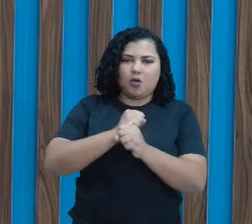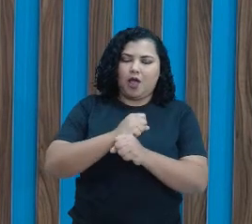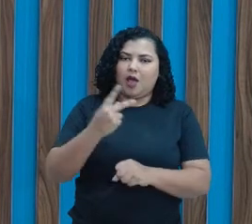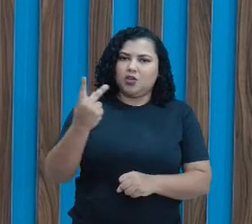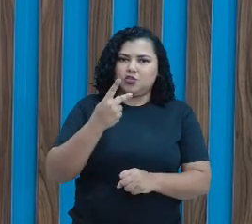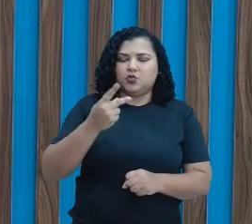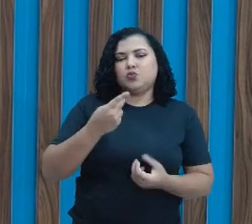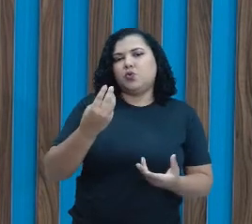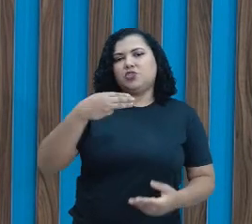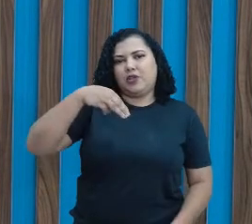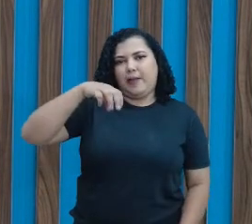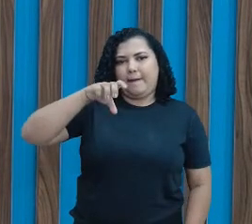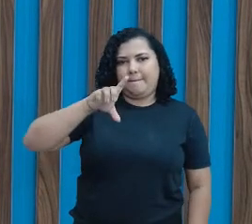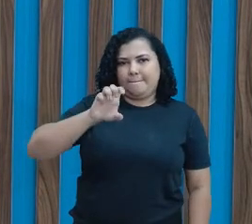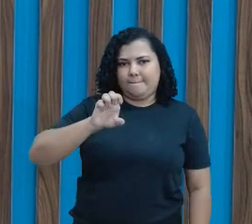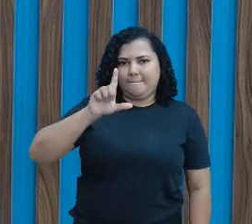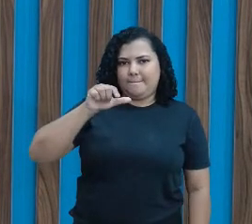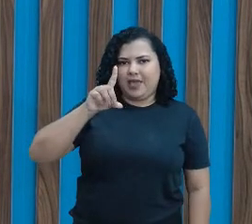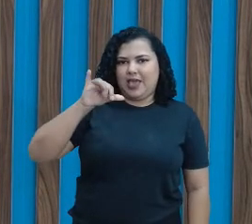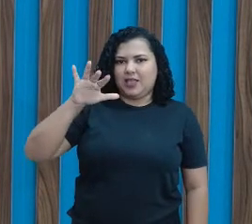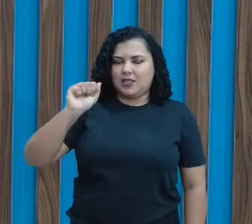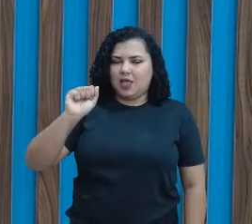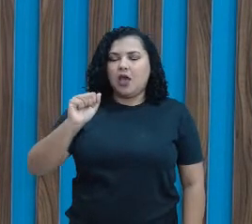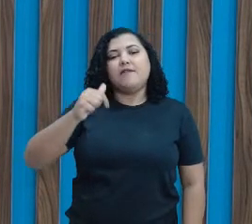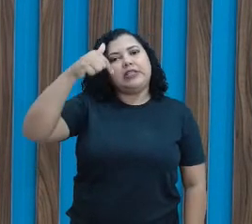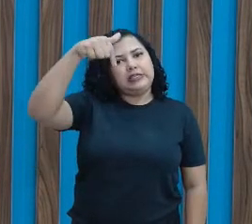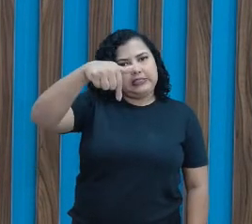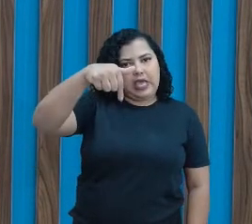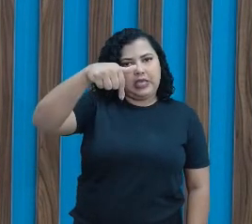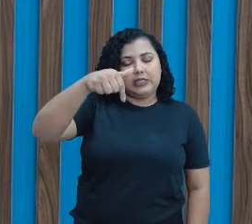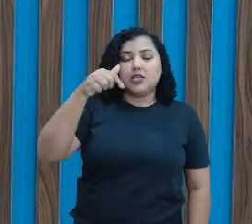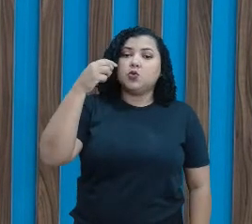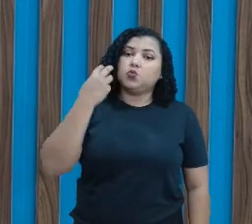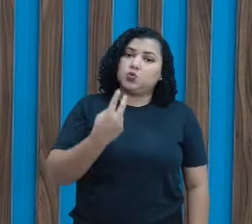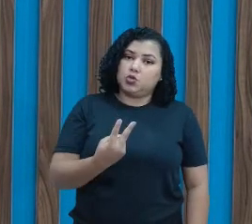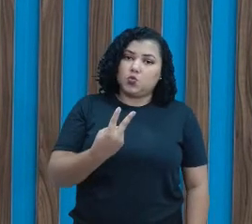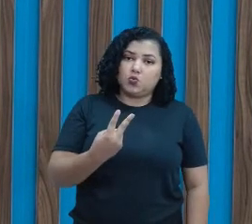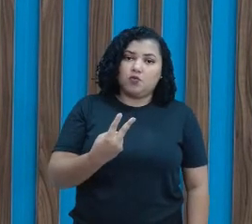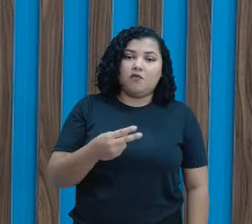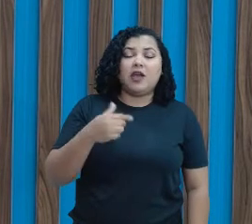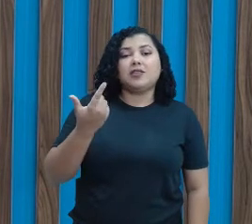médias aí, do primeiro, 6, 7 e 8, vai dar 7. E do segundo,